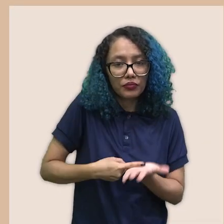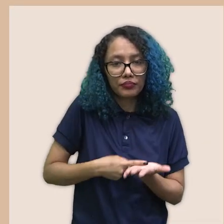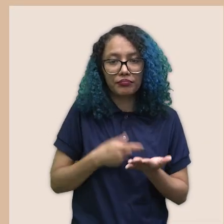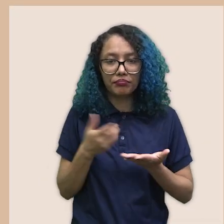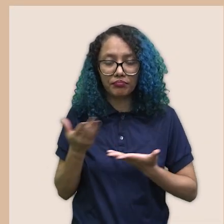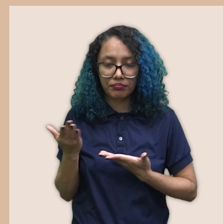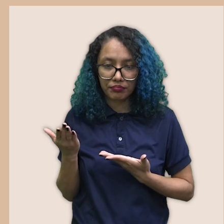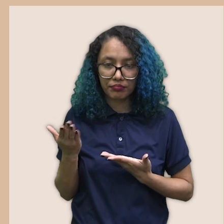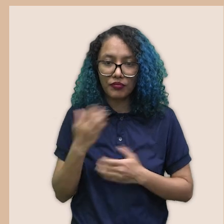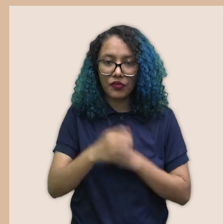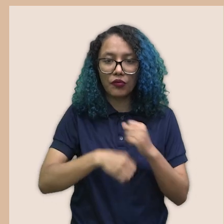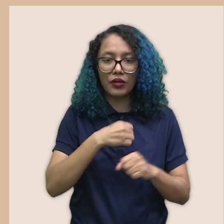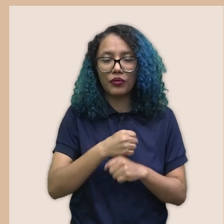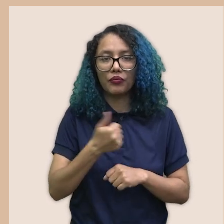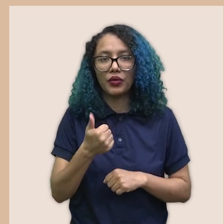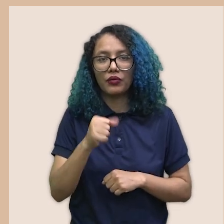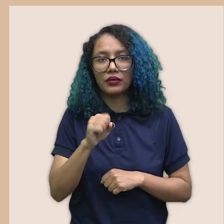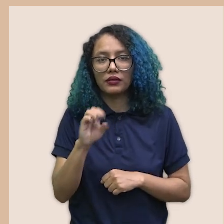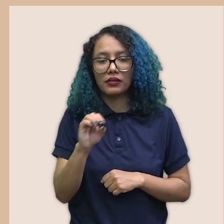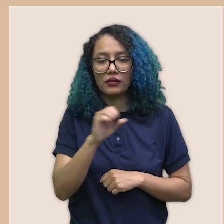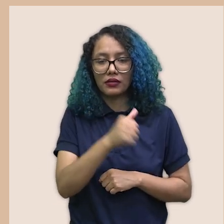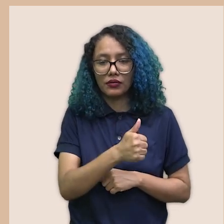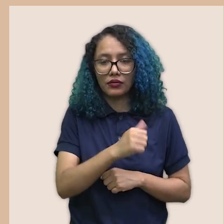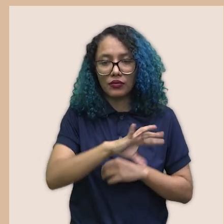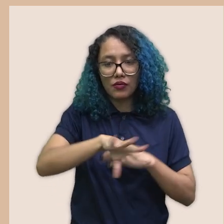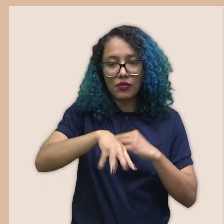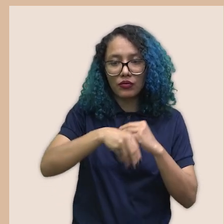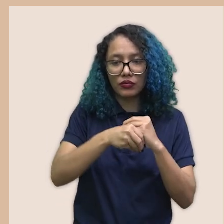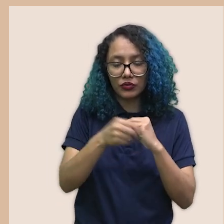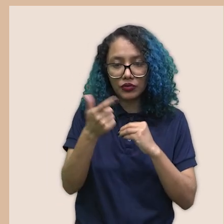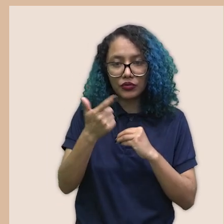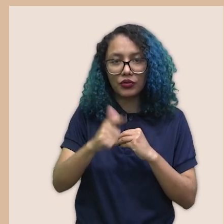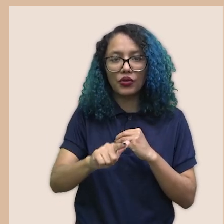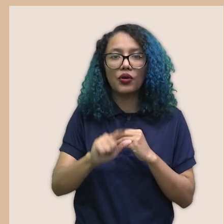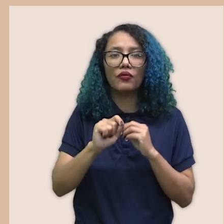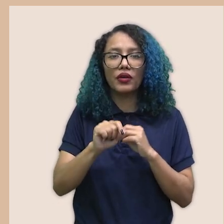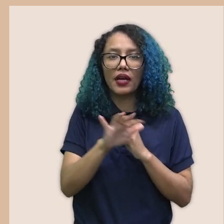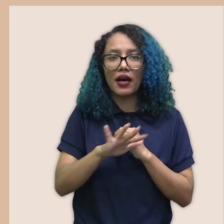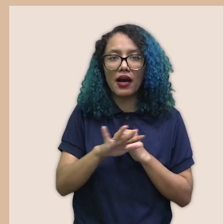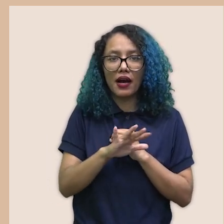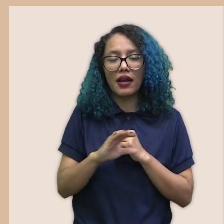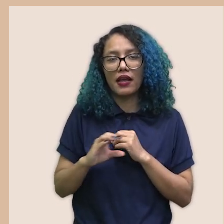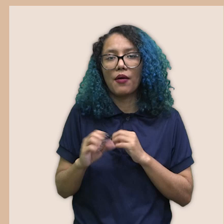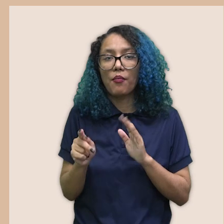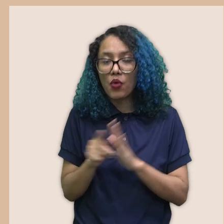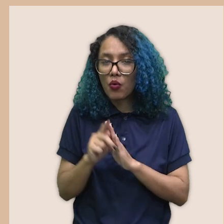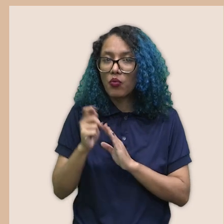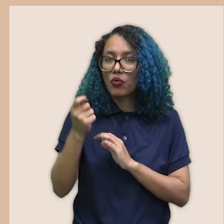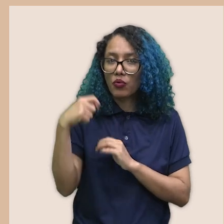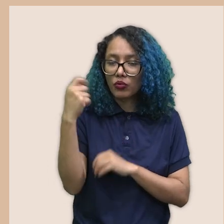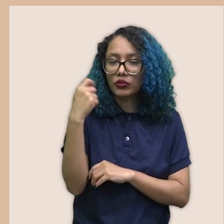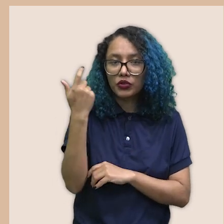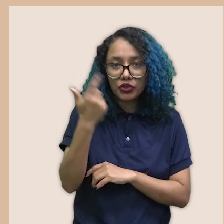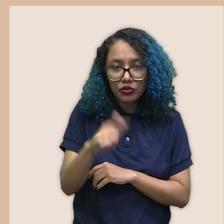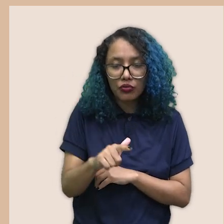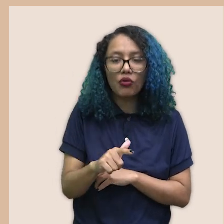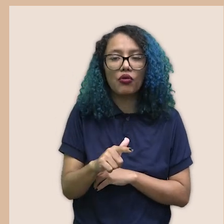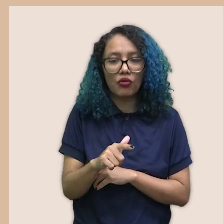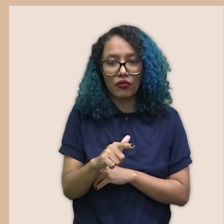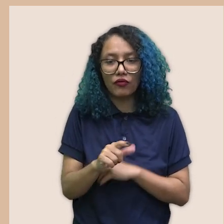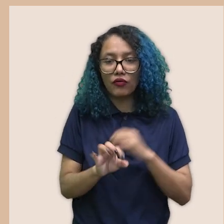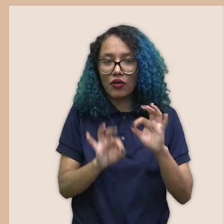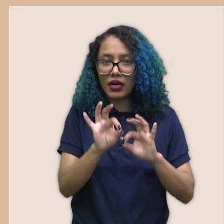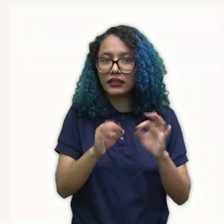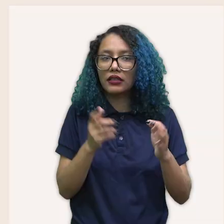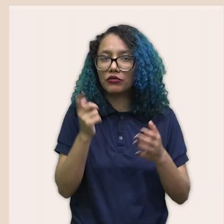de 1801, reincorporam ao território brasileiro a região oeste do Rio Grande do Sul, estabelecendo as fronteiras